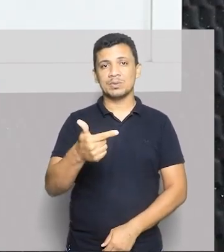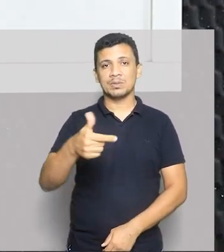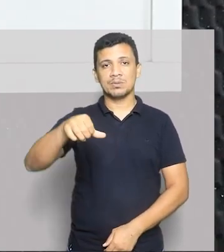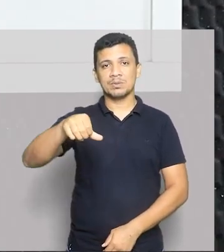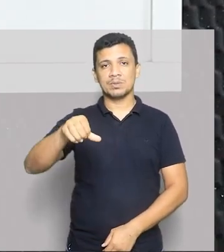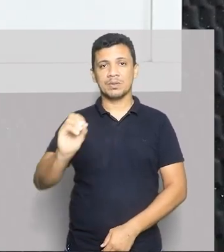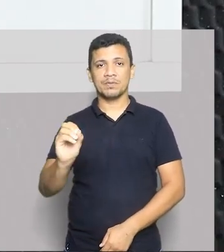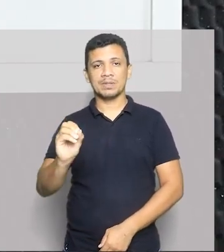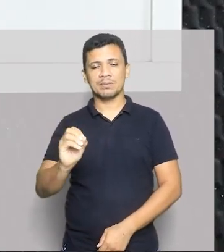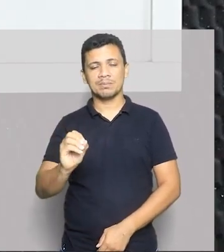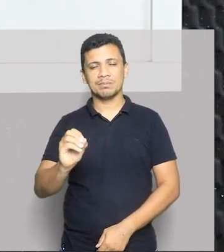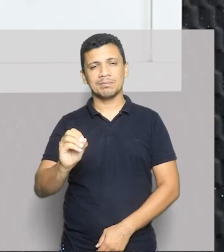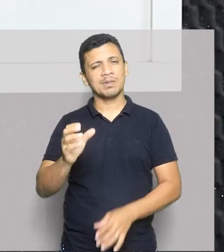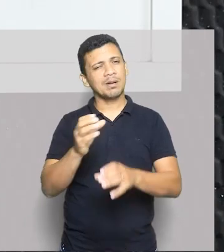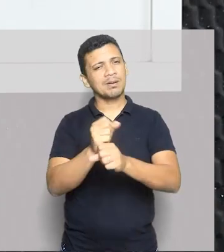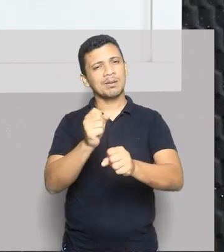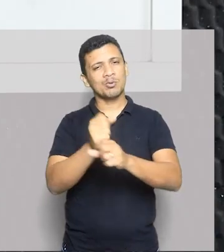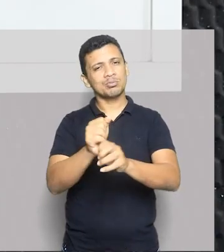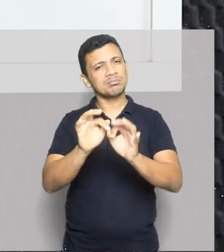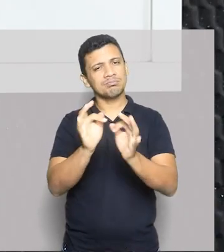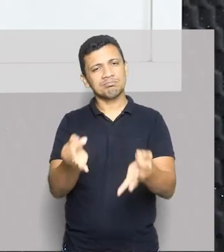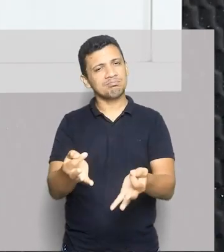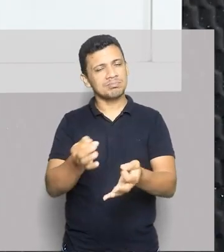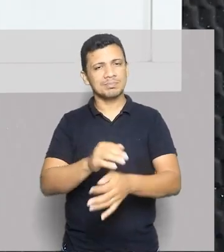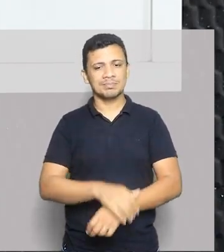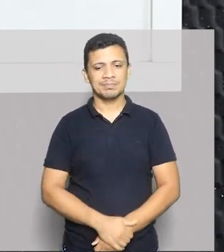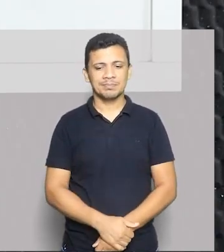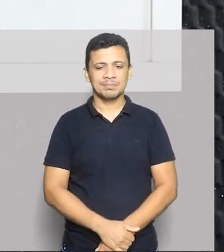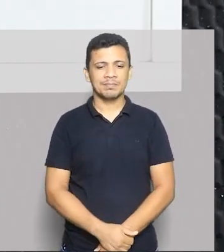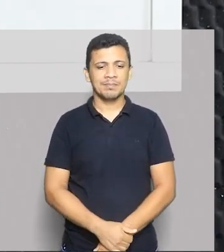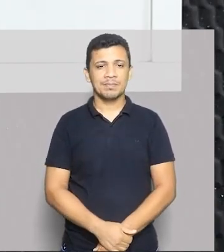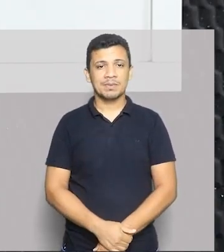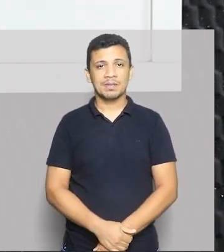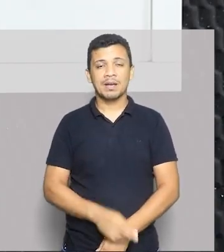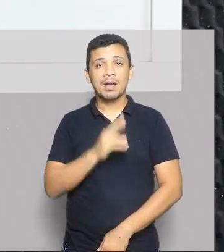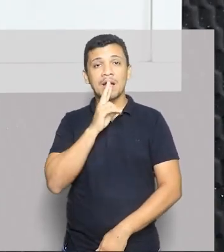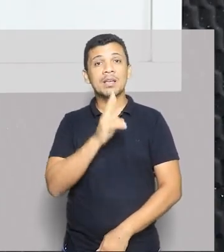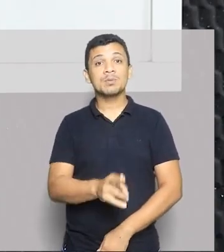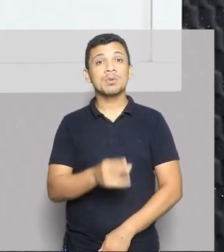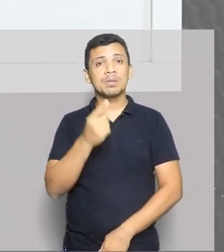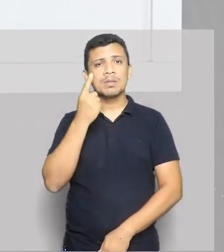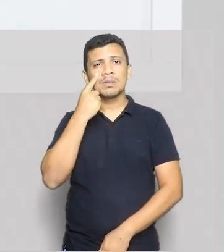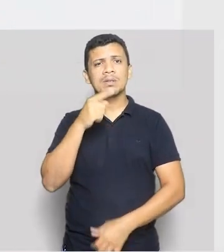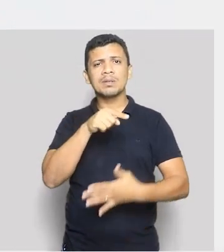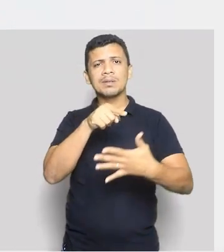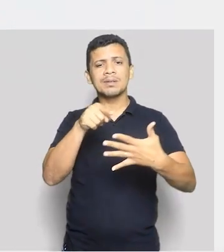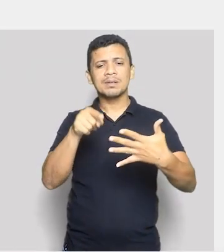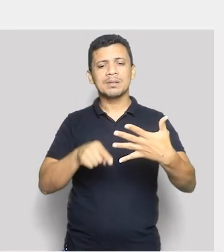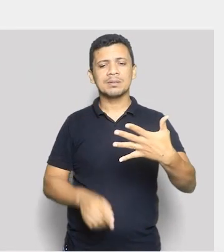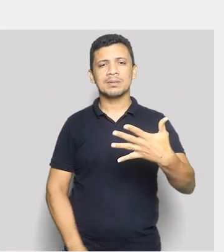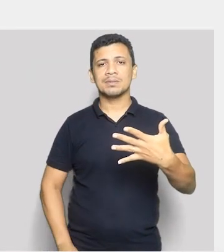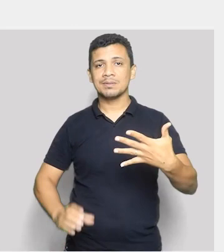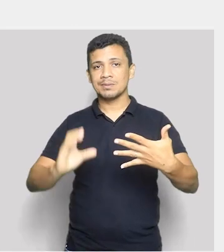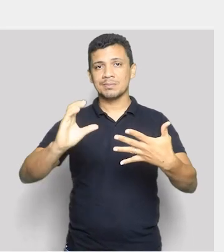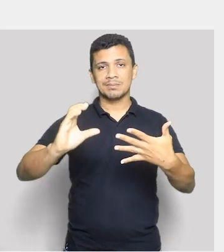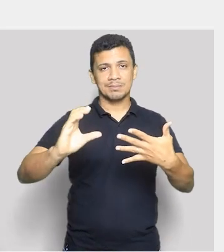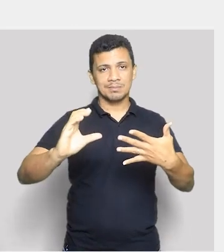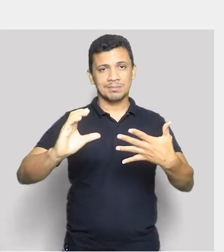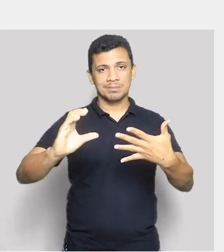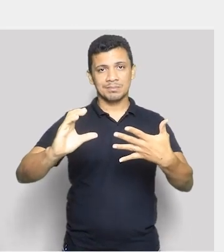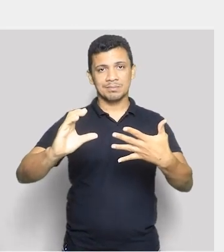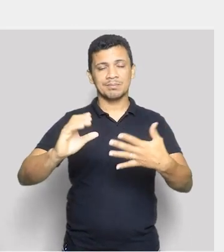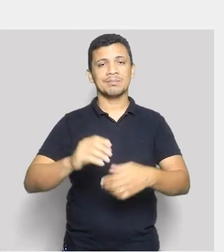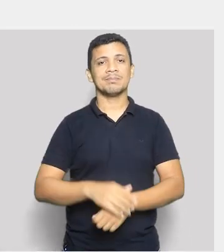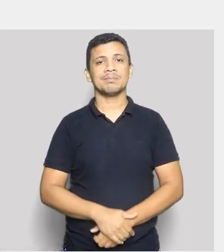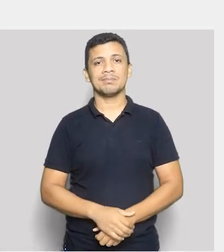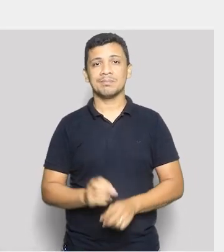290. Continha simples que você pode fazer com calma, certo? Então, qual é a nossa resposta aí? Letra C, de